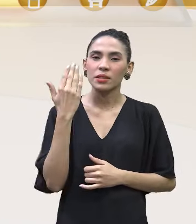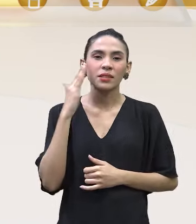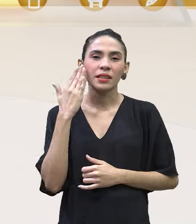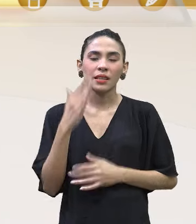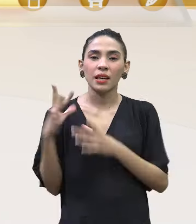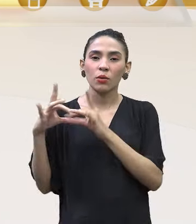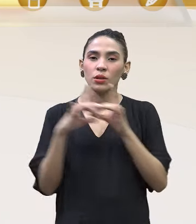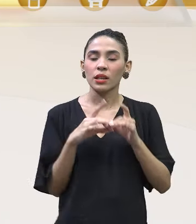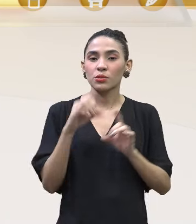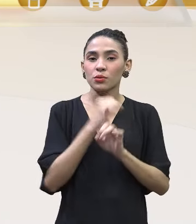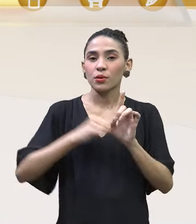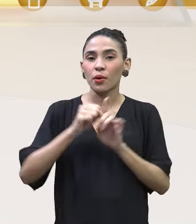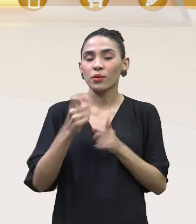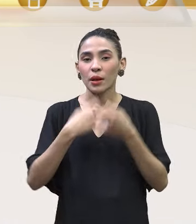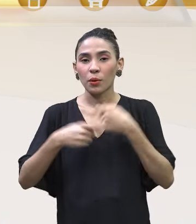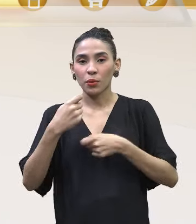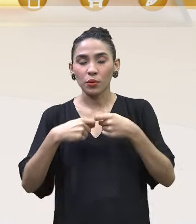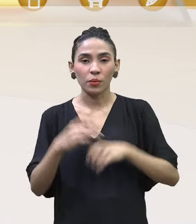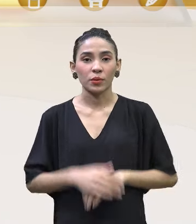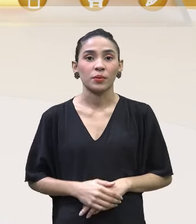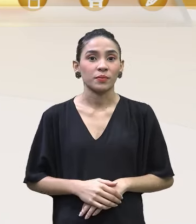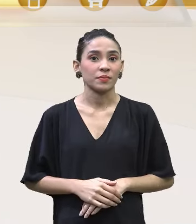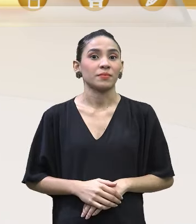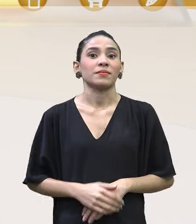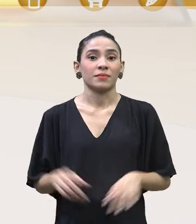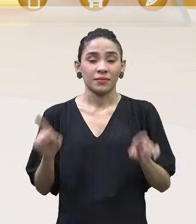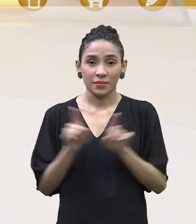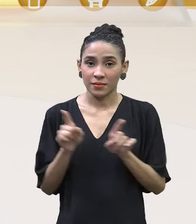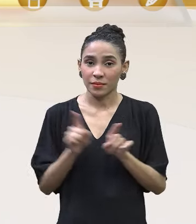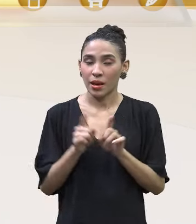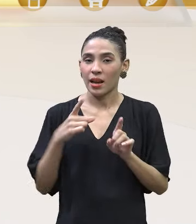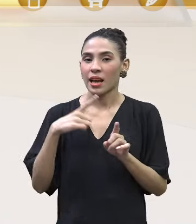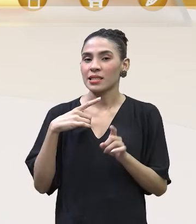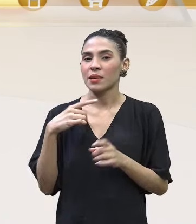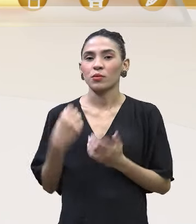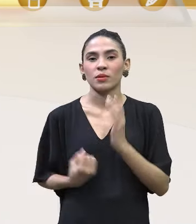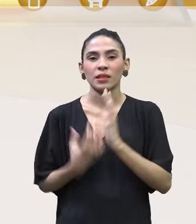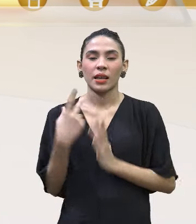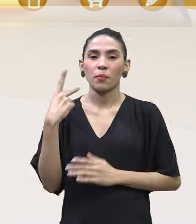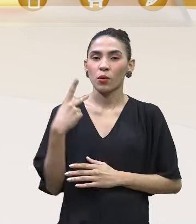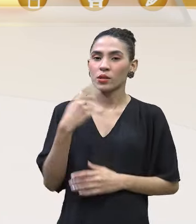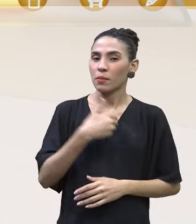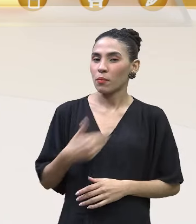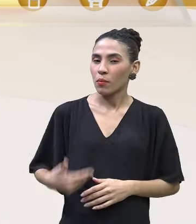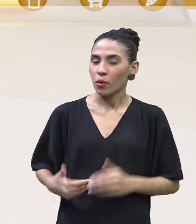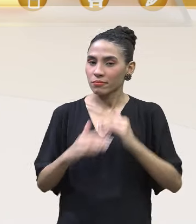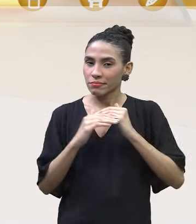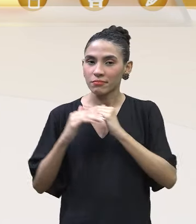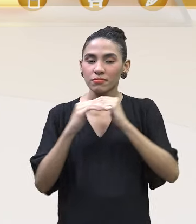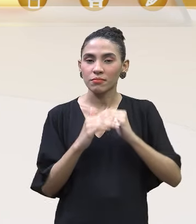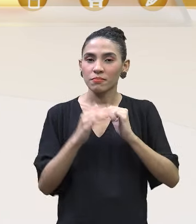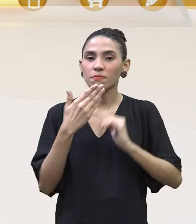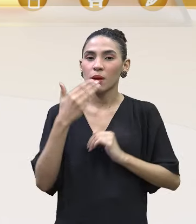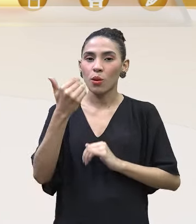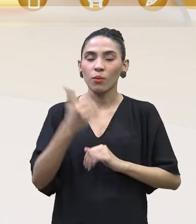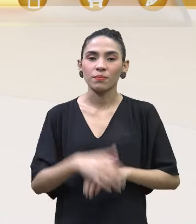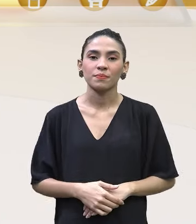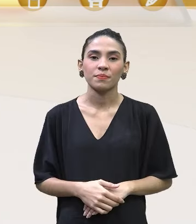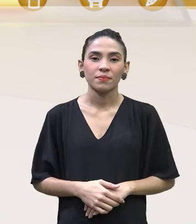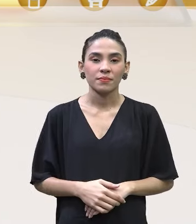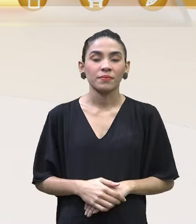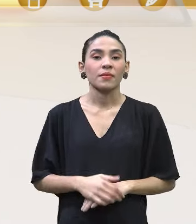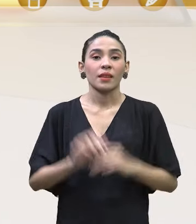contexto socioeconômico e olha só e direcionar políticas públicas de forma eficaz bom